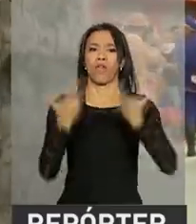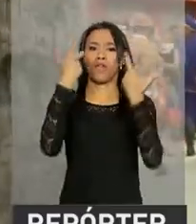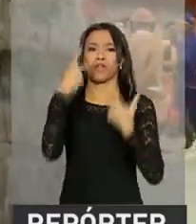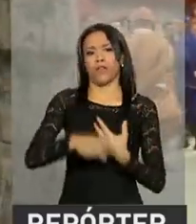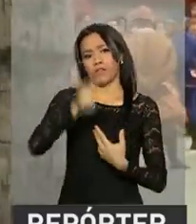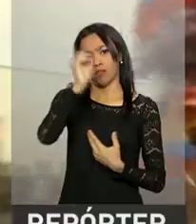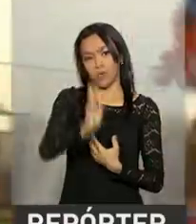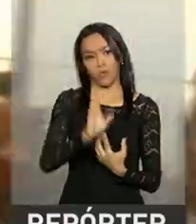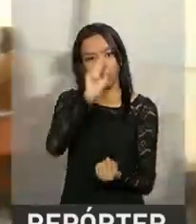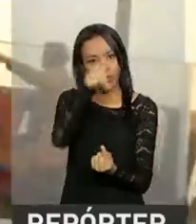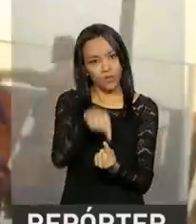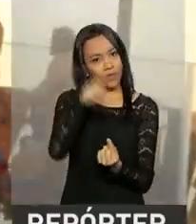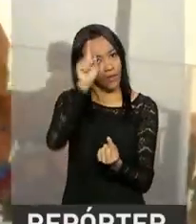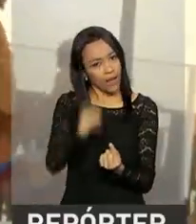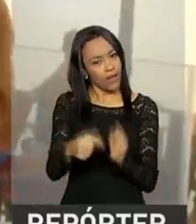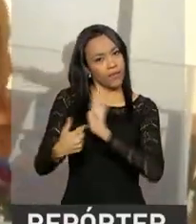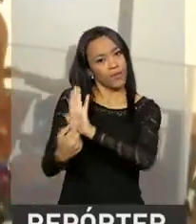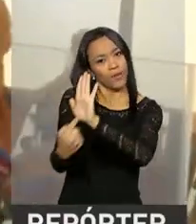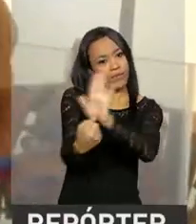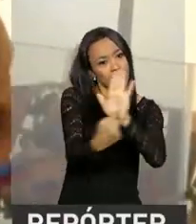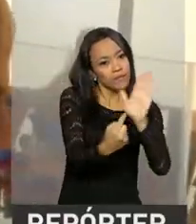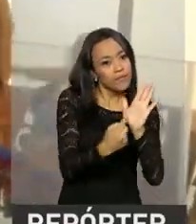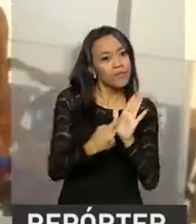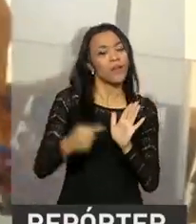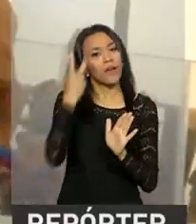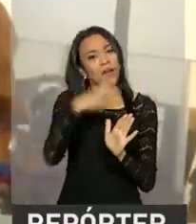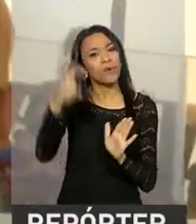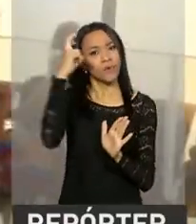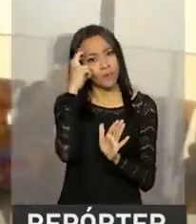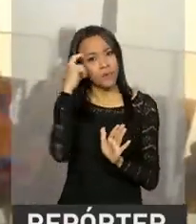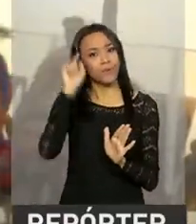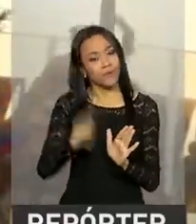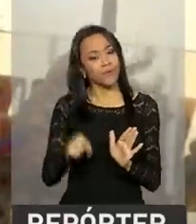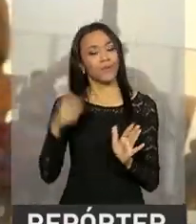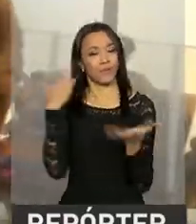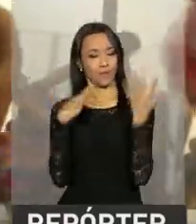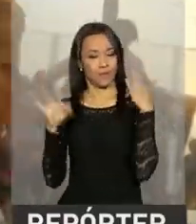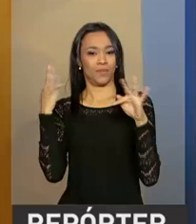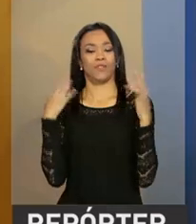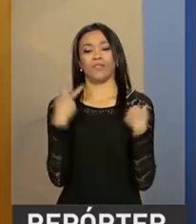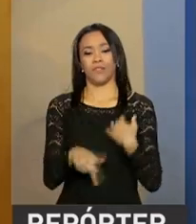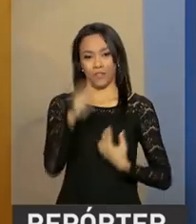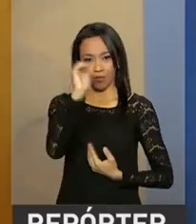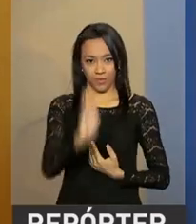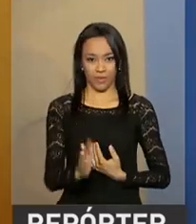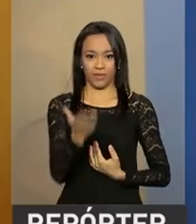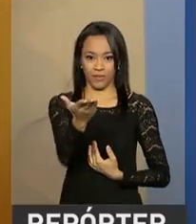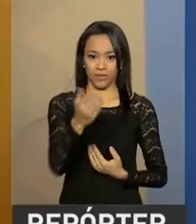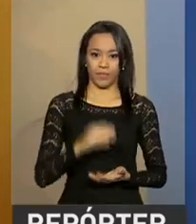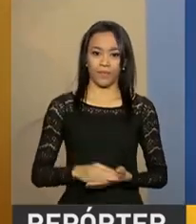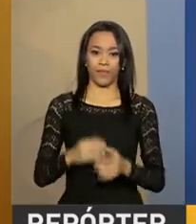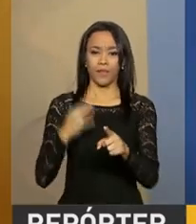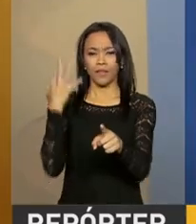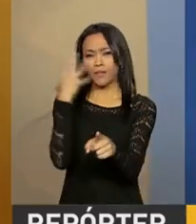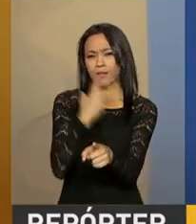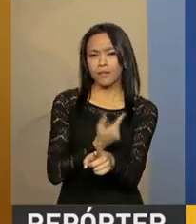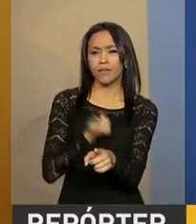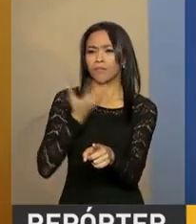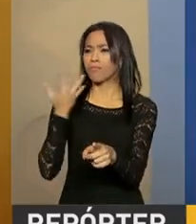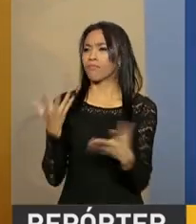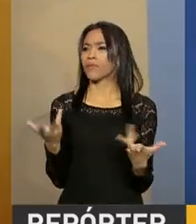A ideia é promover essas manifestações culturais como destino turístico do país. Lindo,